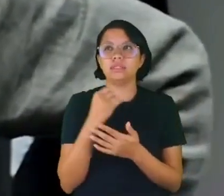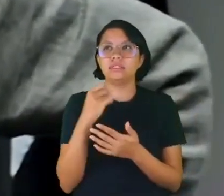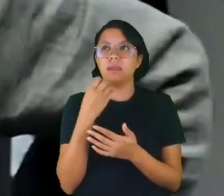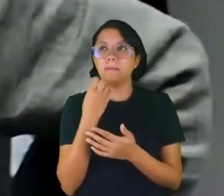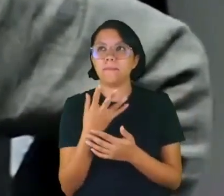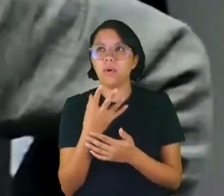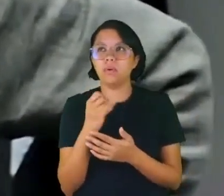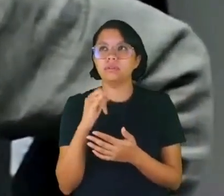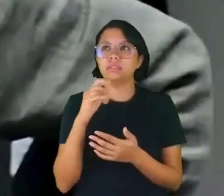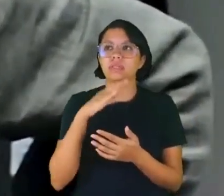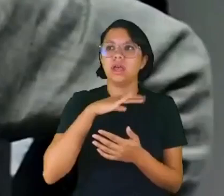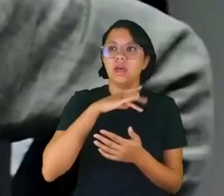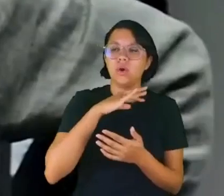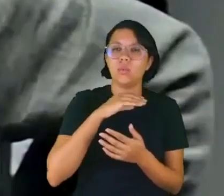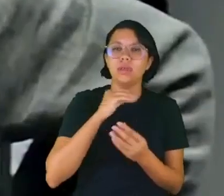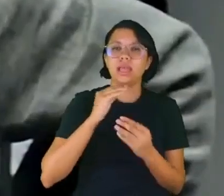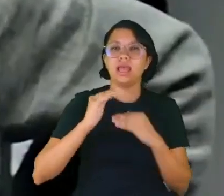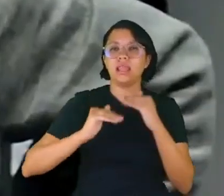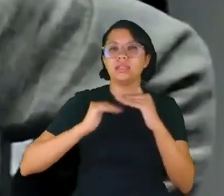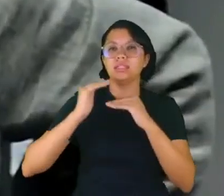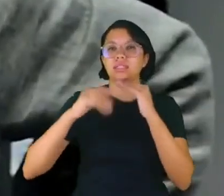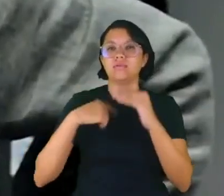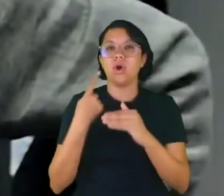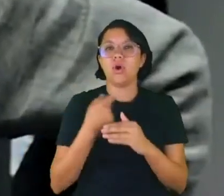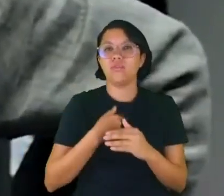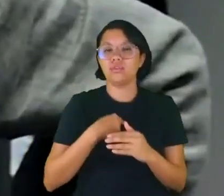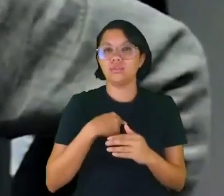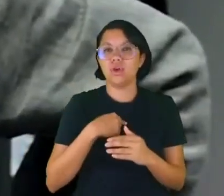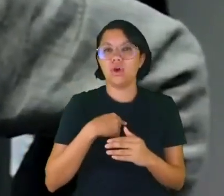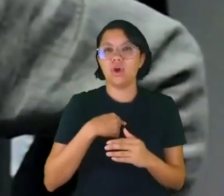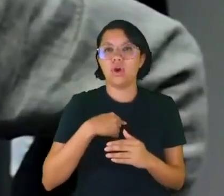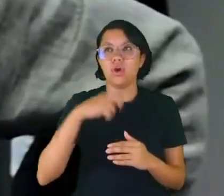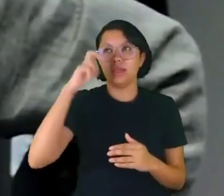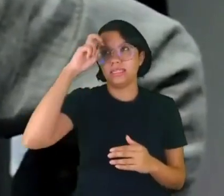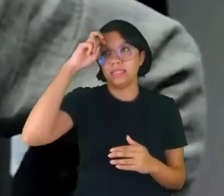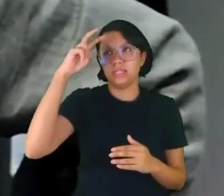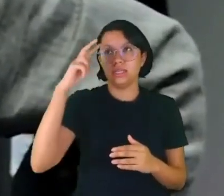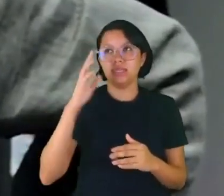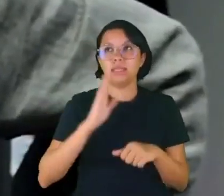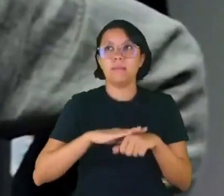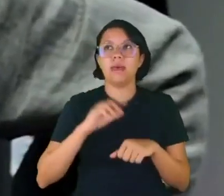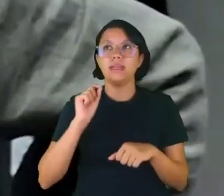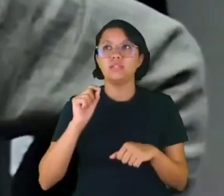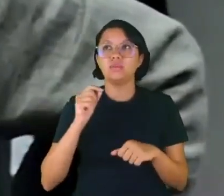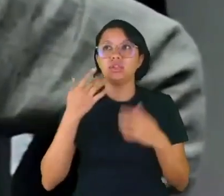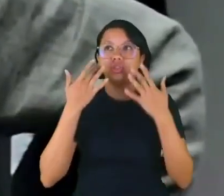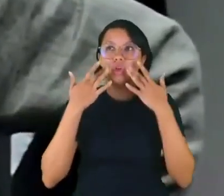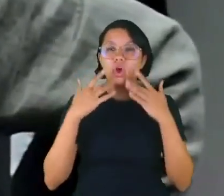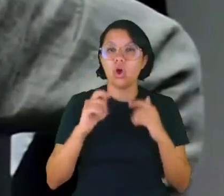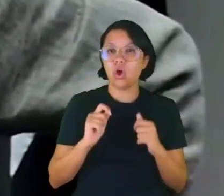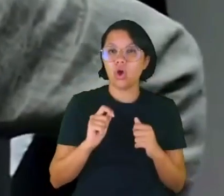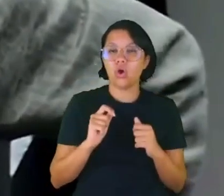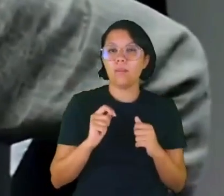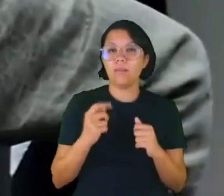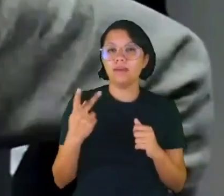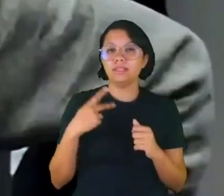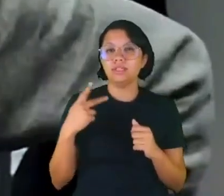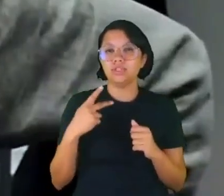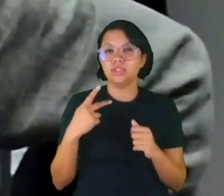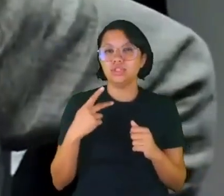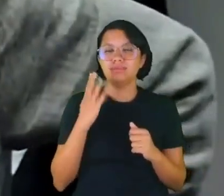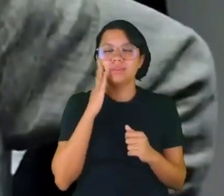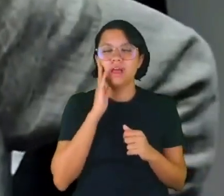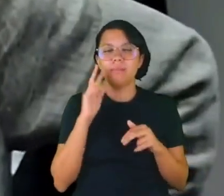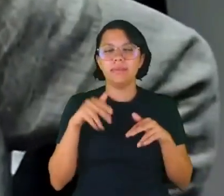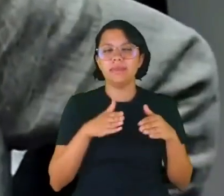ruim? Ela desenvolve o nosso intelecto muito mais daquilo que naturalmente nós estamos acostumados e nós não somos para ver que caminho nós